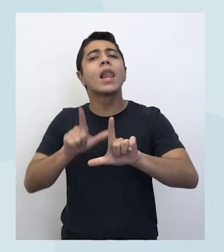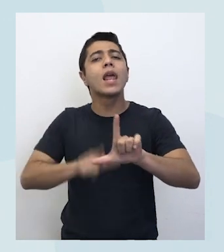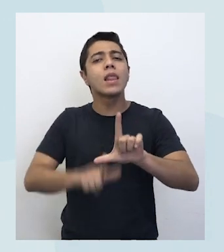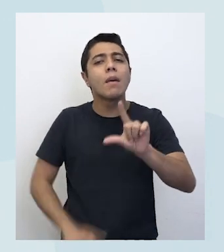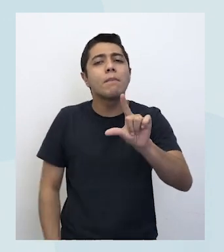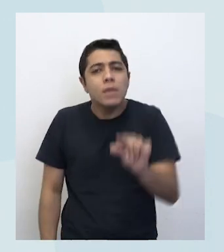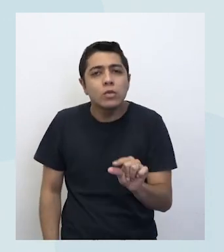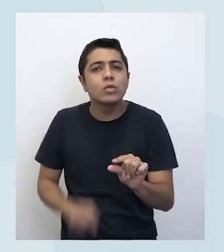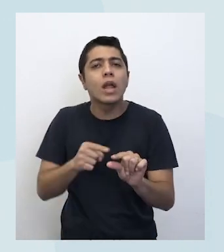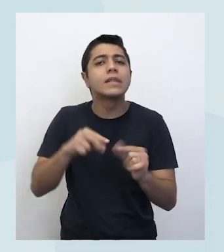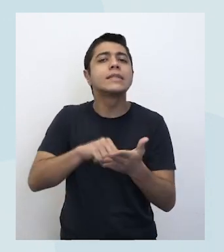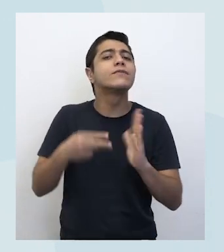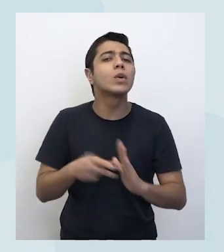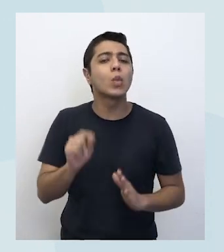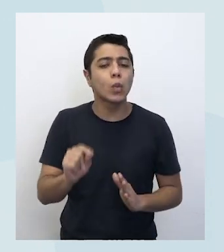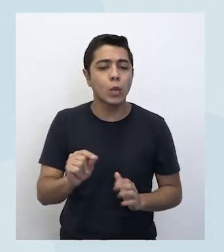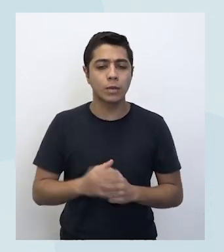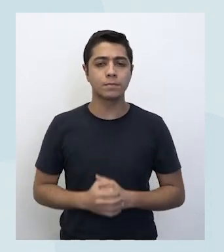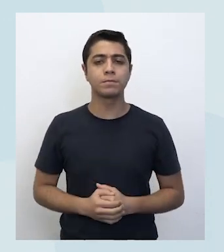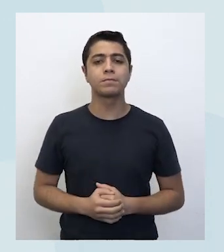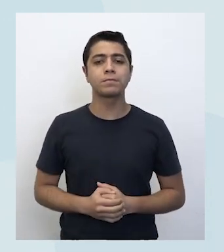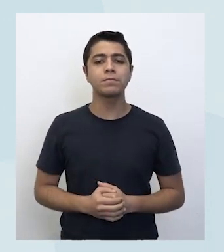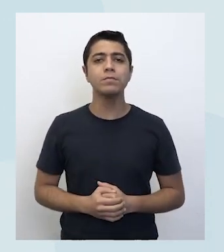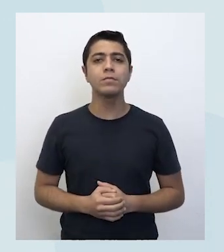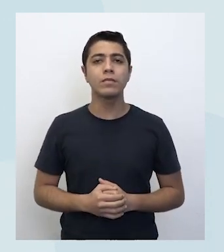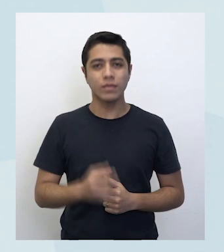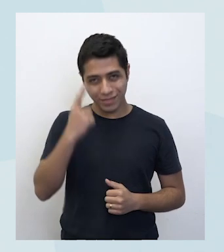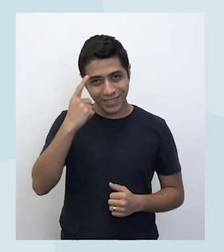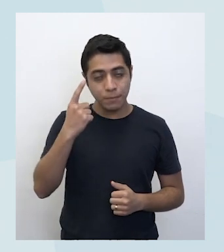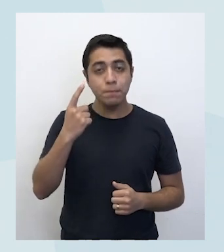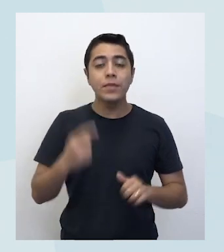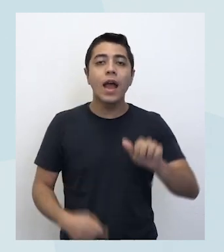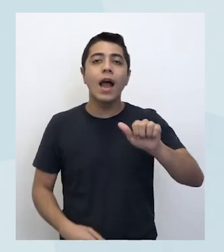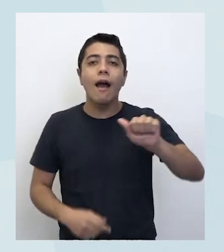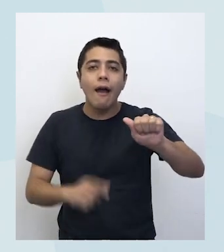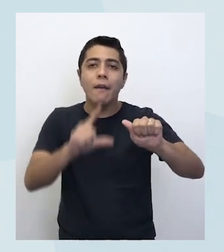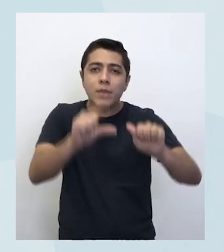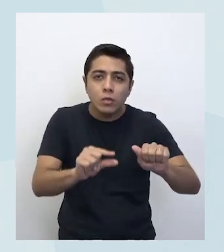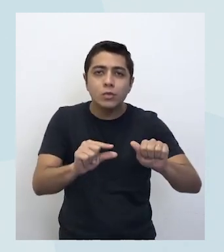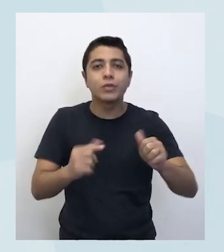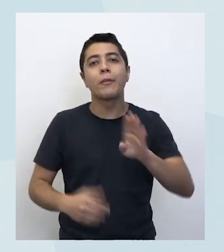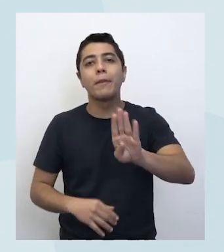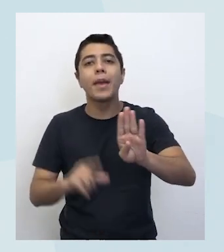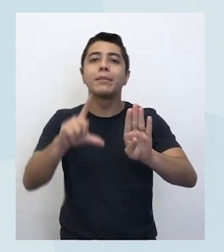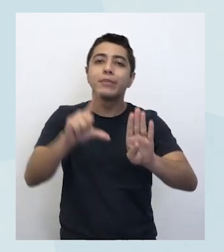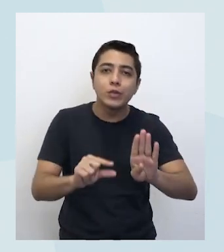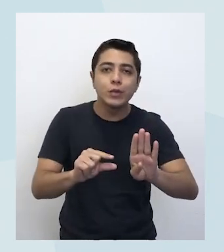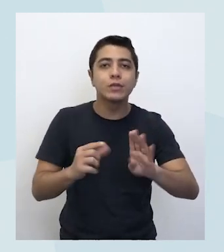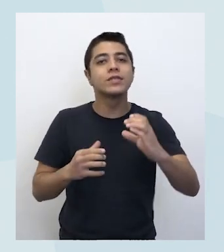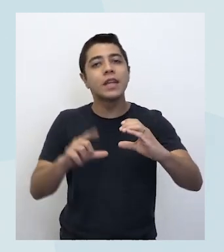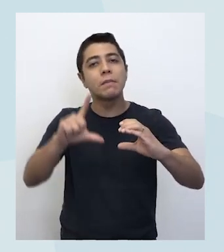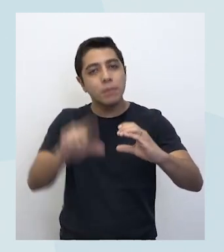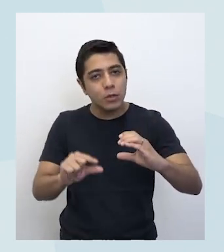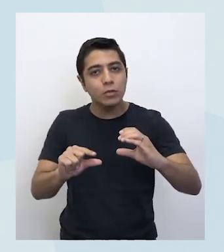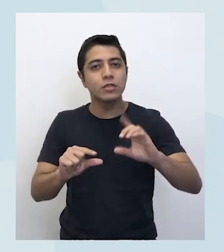com B, dando C mais D. As letras minúsculas são quem? É que vocês viram lá no primeiro ano que